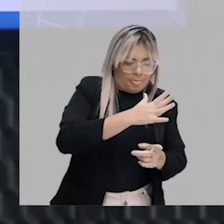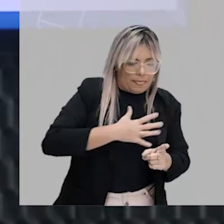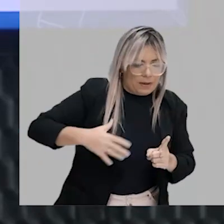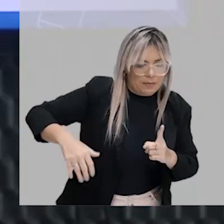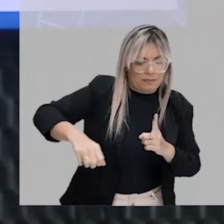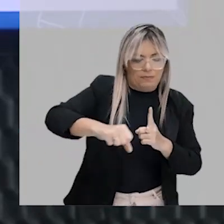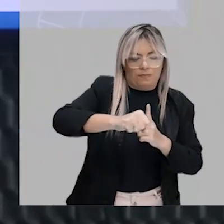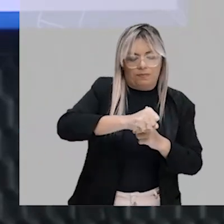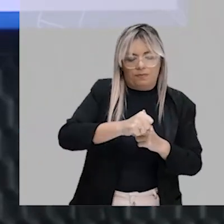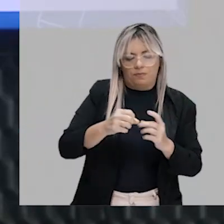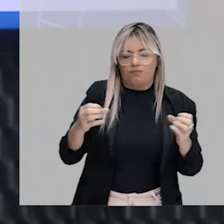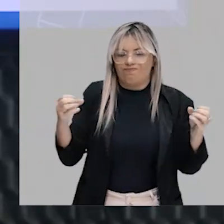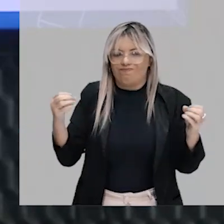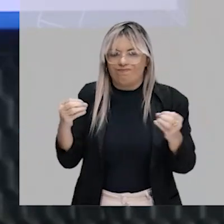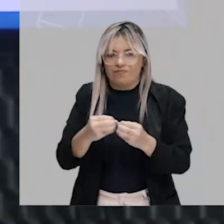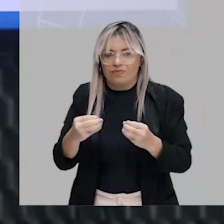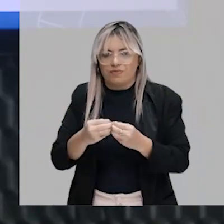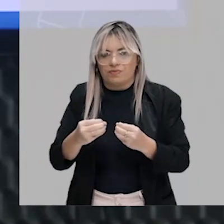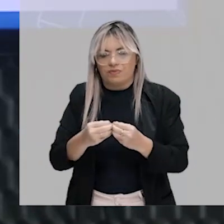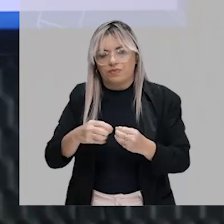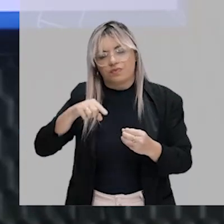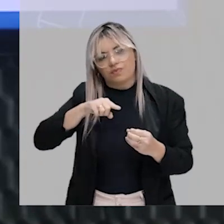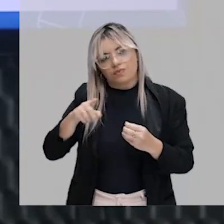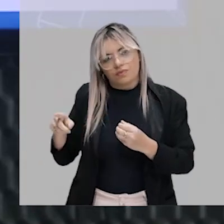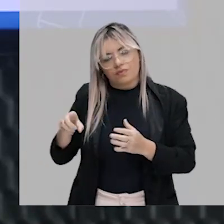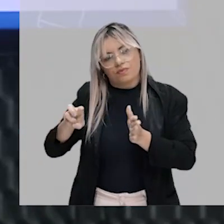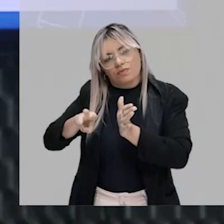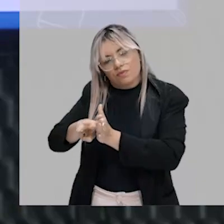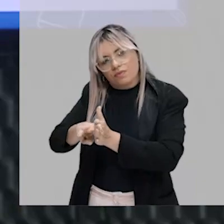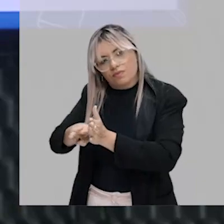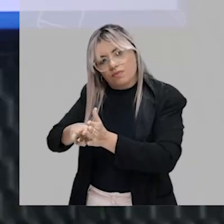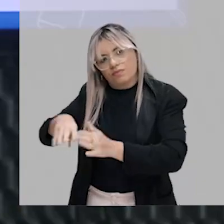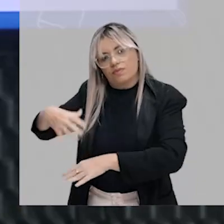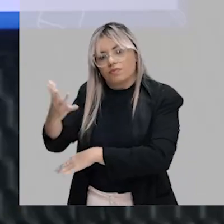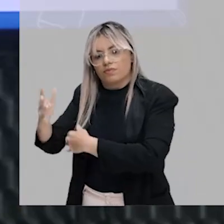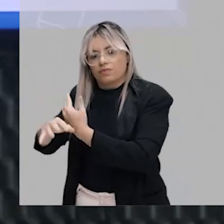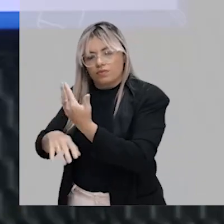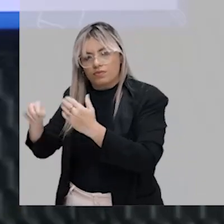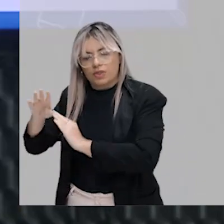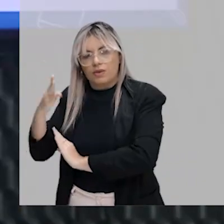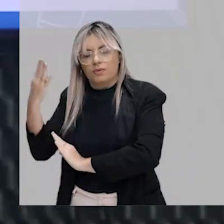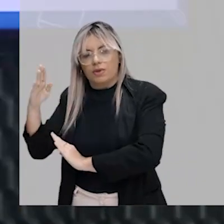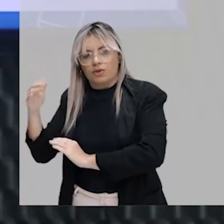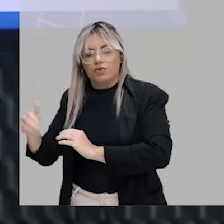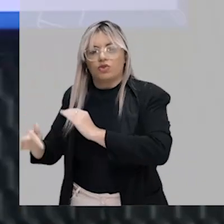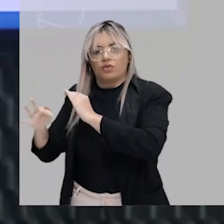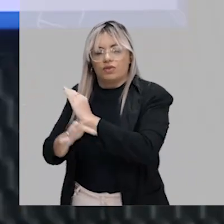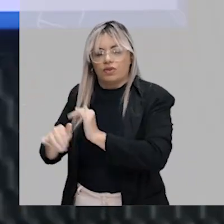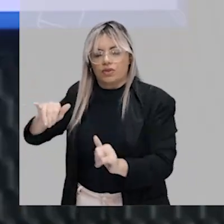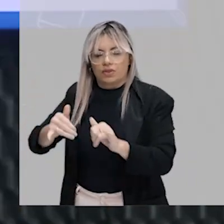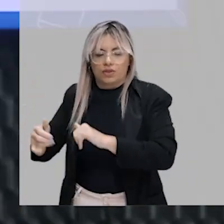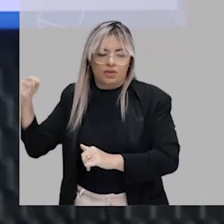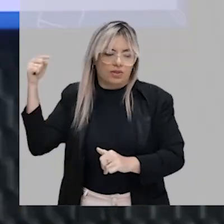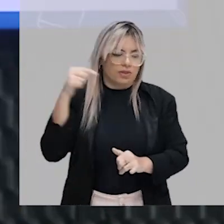sociologia, uma aproximação entre o método das ciências naturais e das ciências